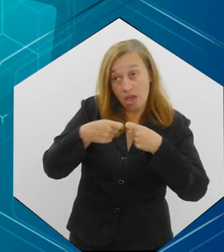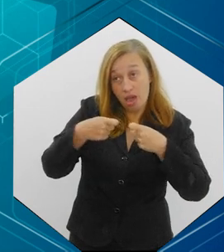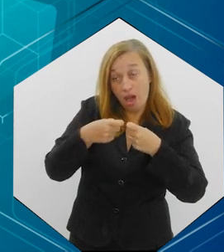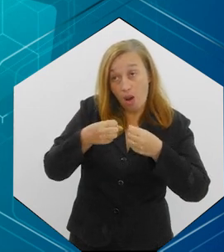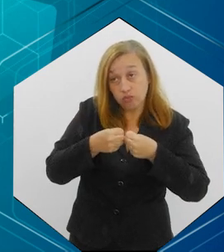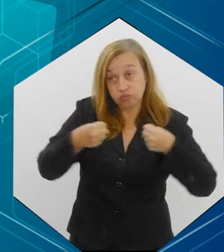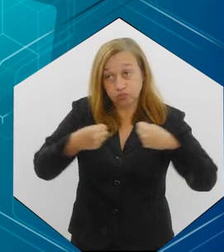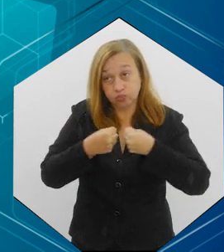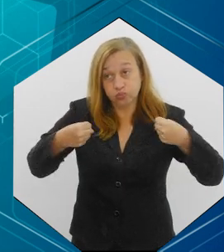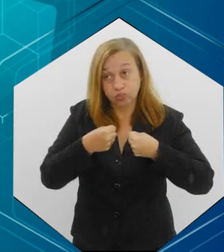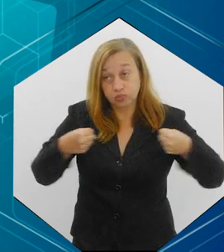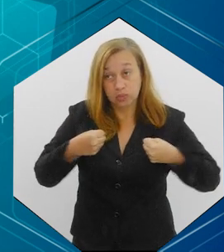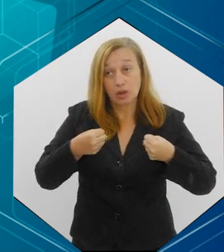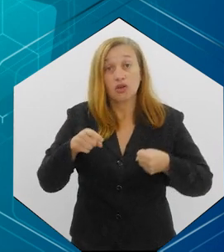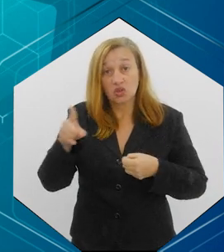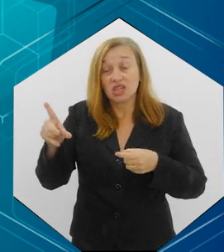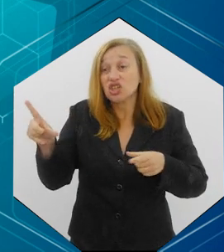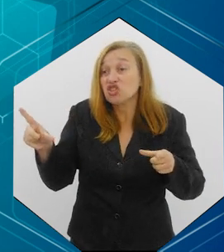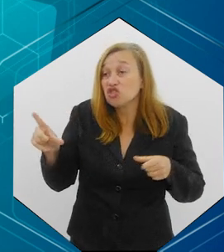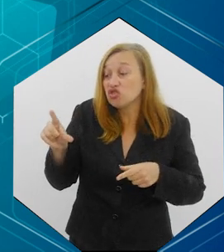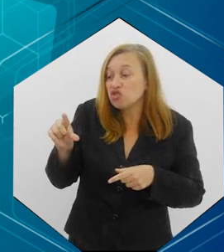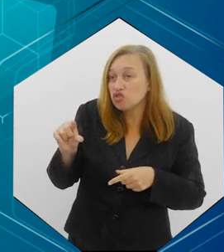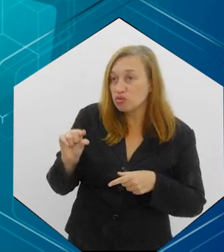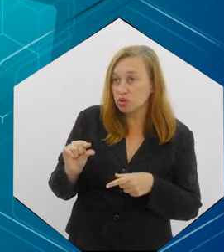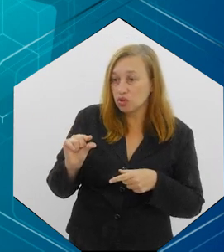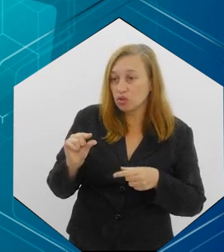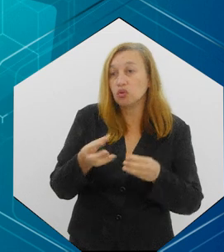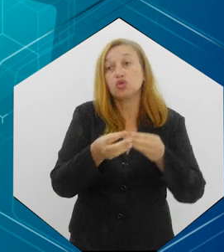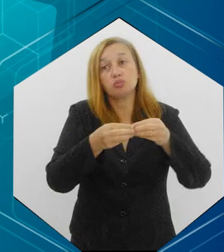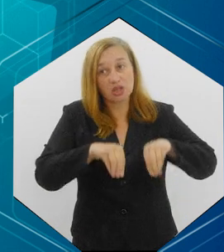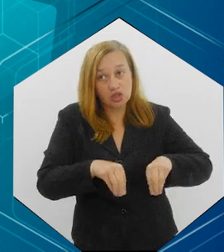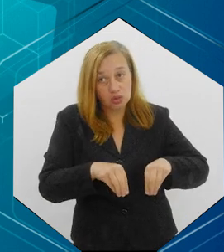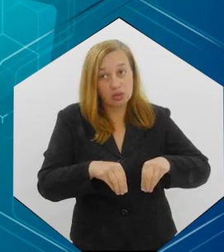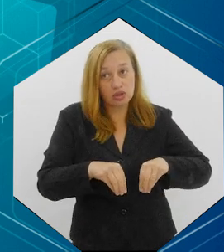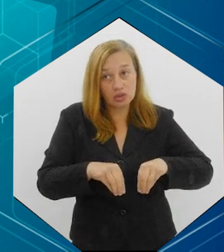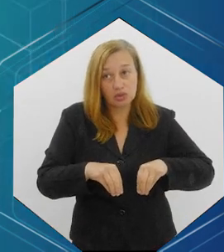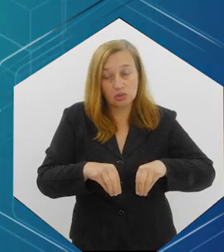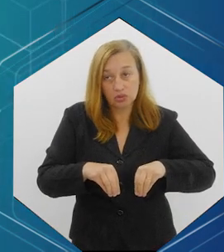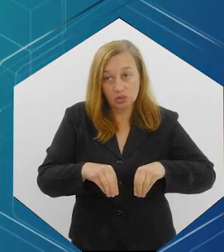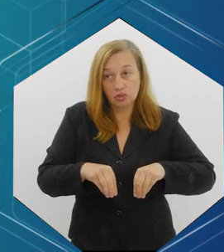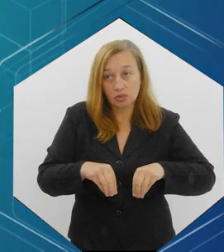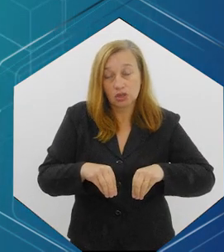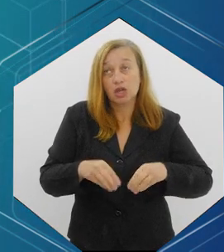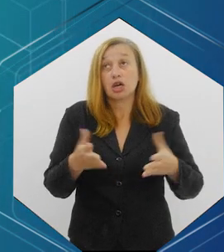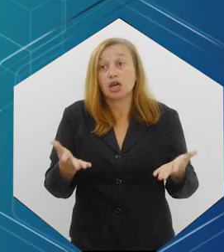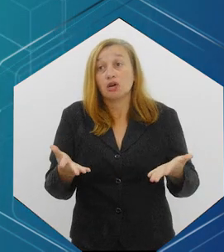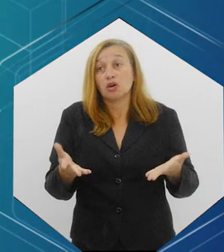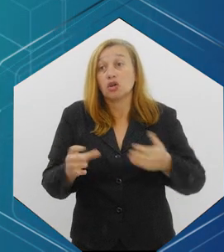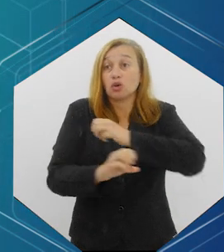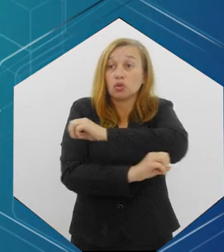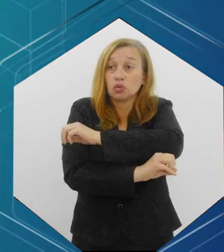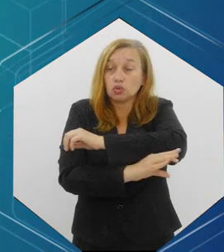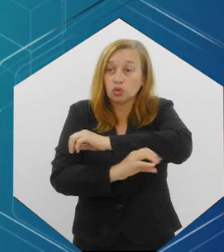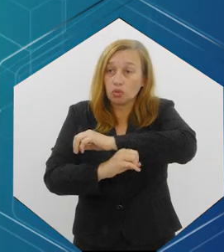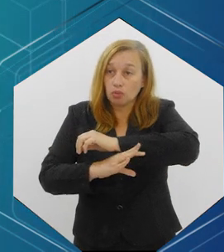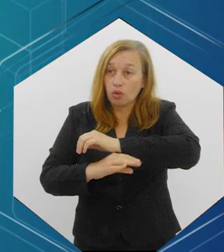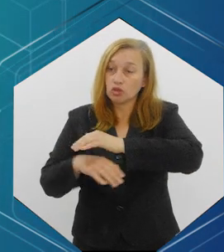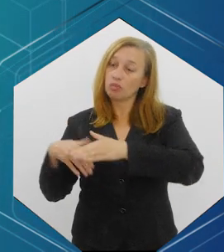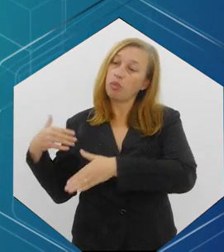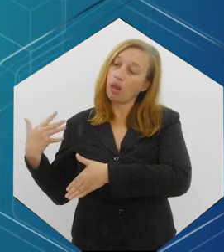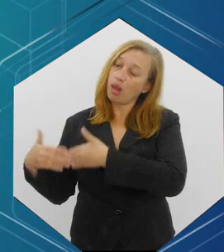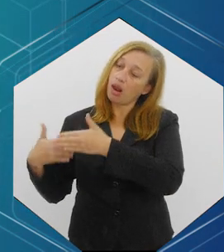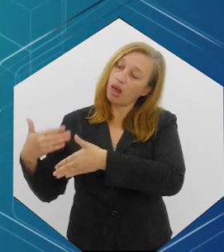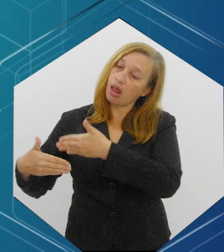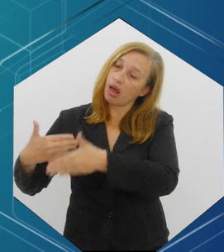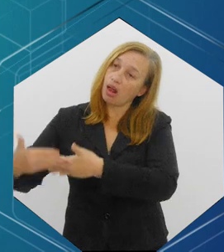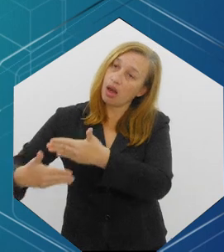contenção elástica é uma forma de você diminuir os danos causados vamos dizer assim, pela